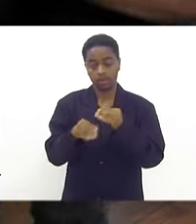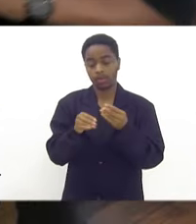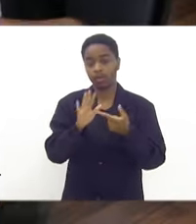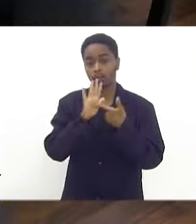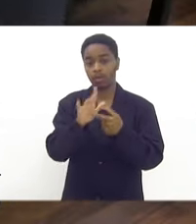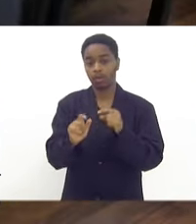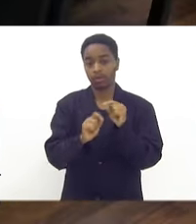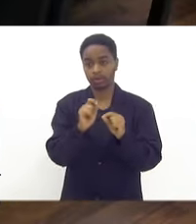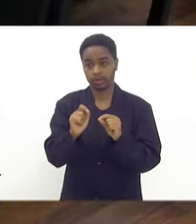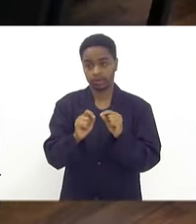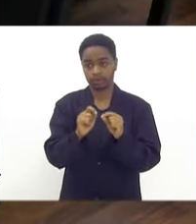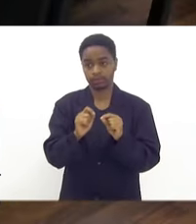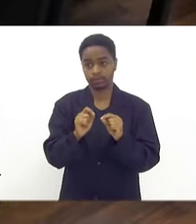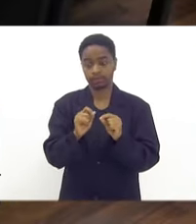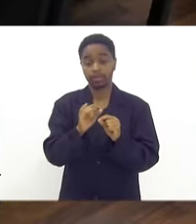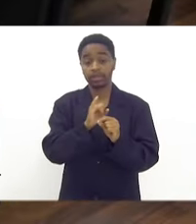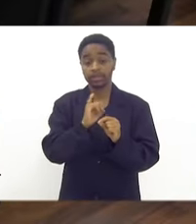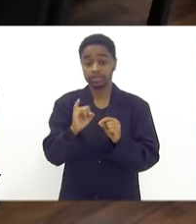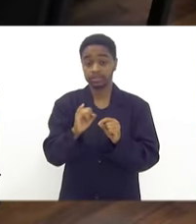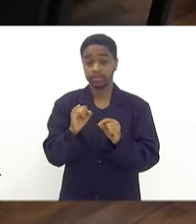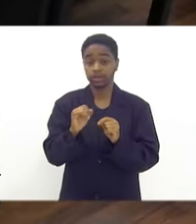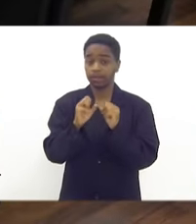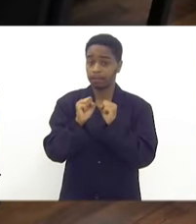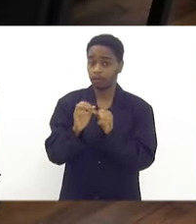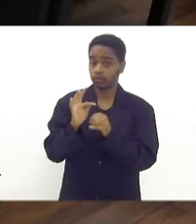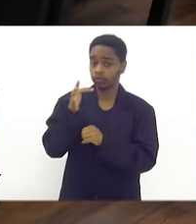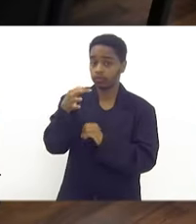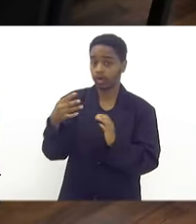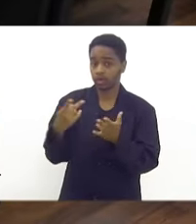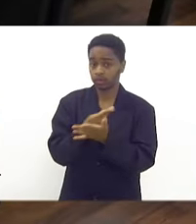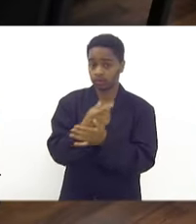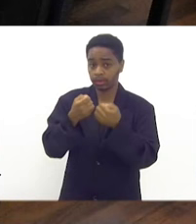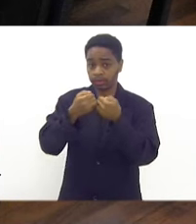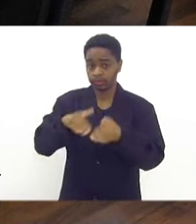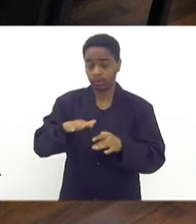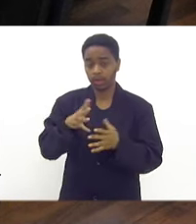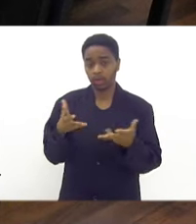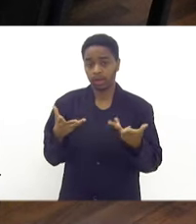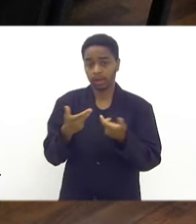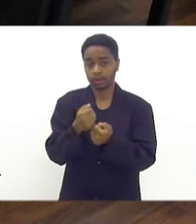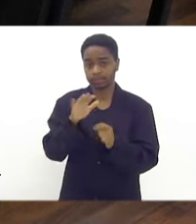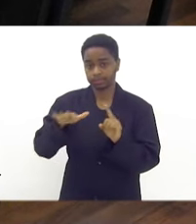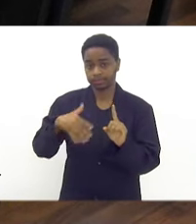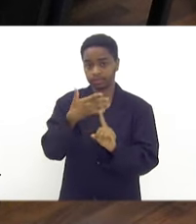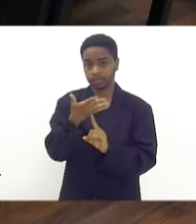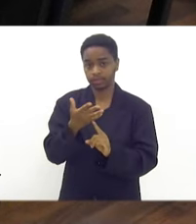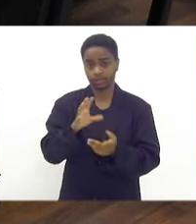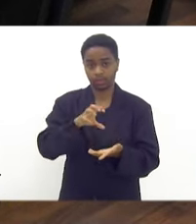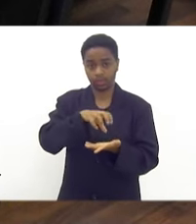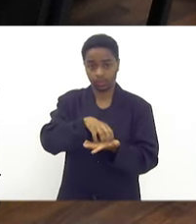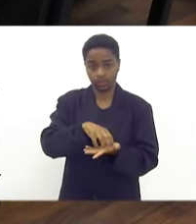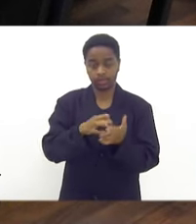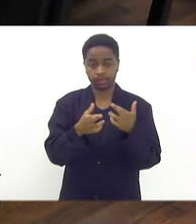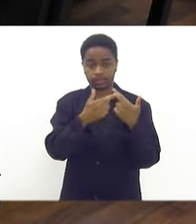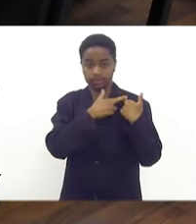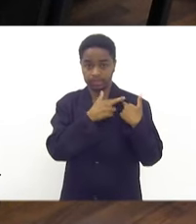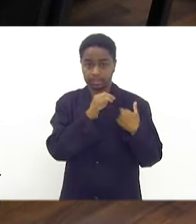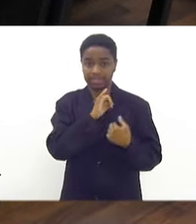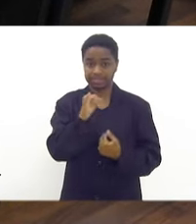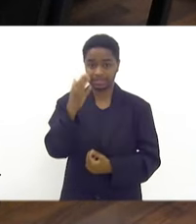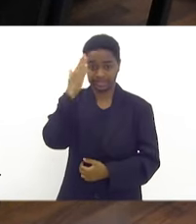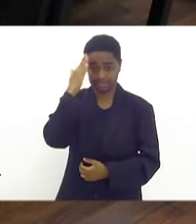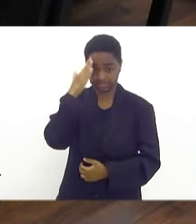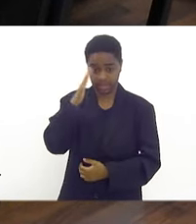que nos caso de iminência ou ocorrência e degradação na qualidade ambiental o ente federativo que tiver conhecimento do